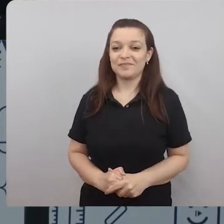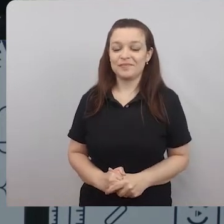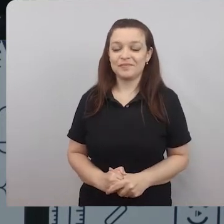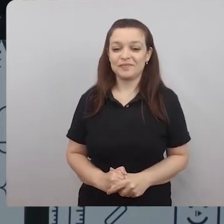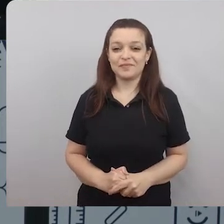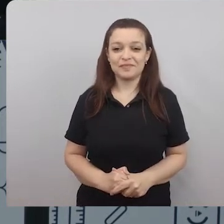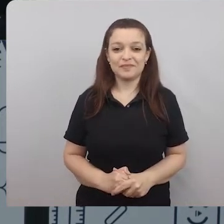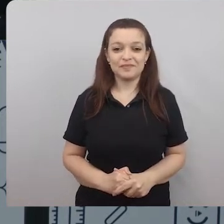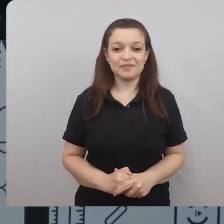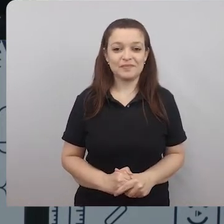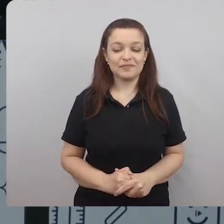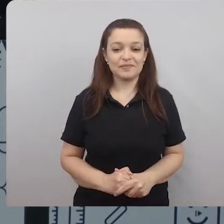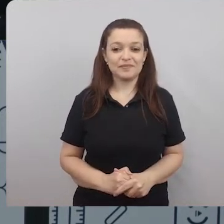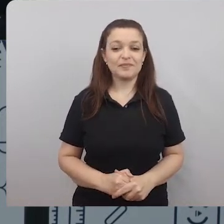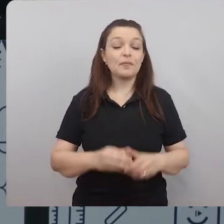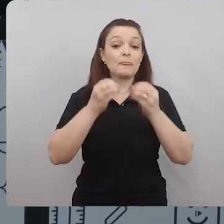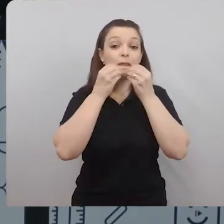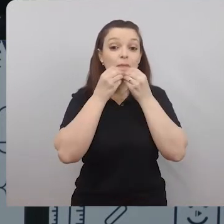Muito bem.